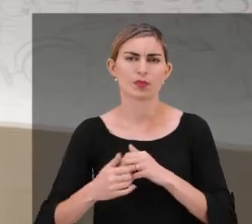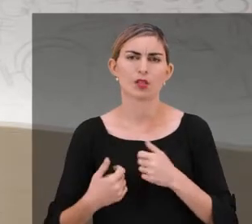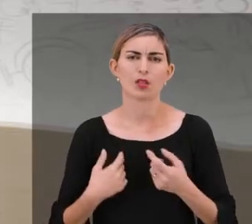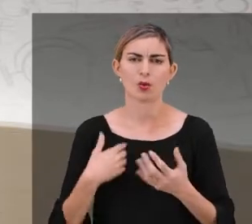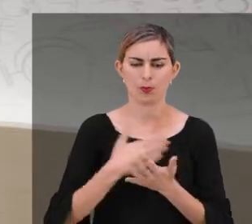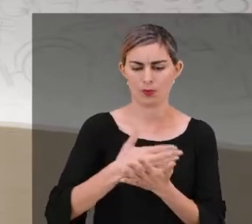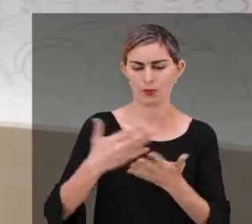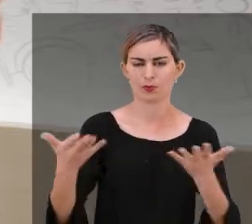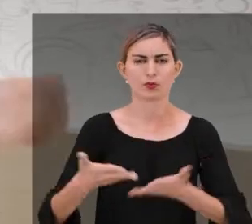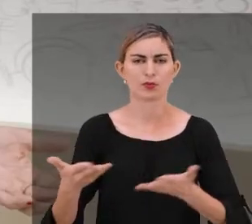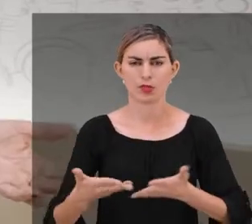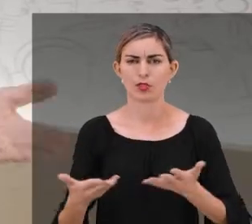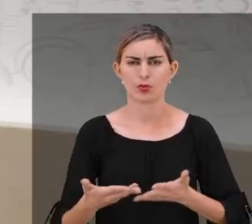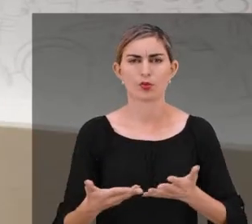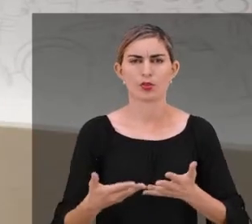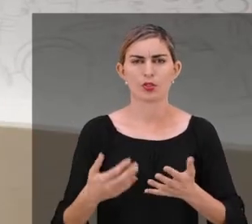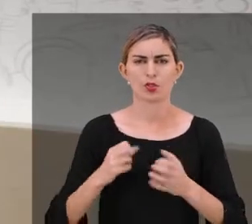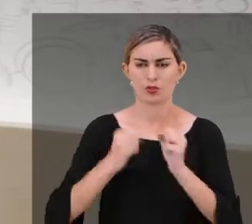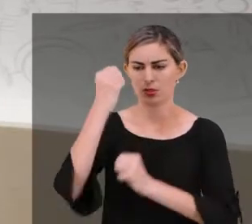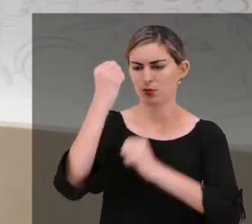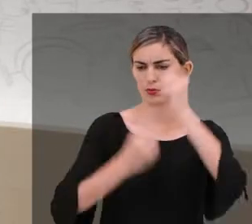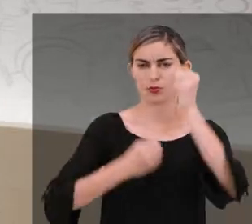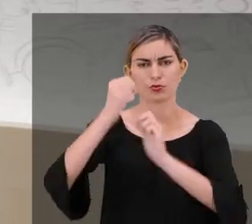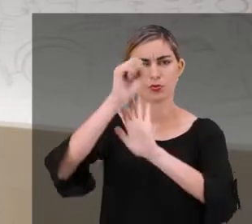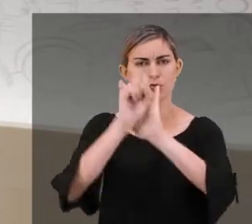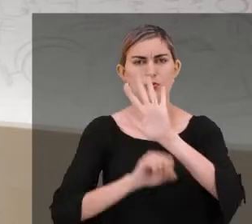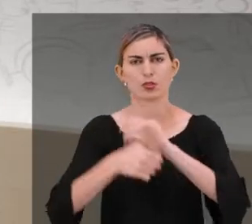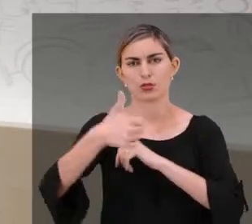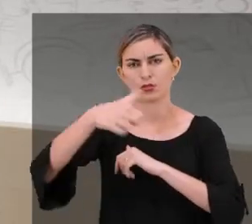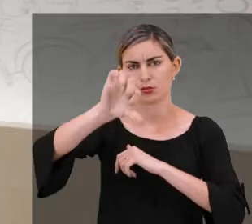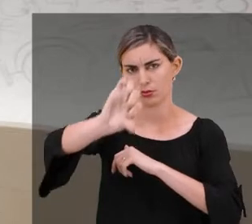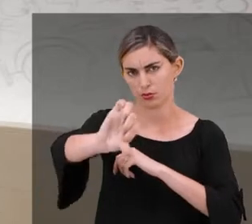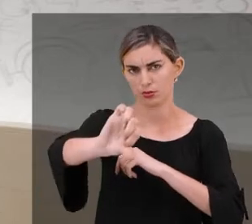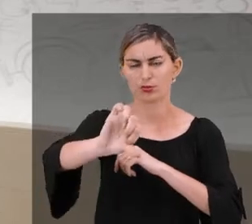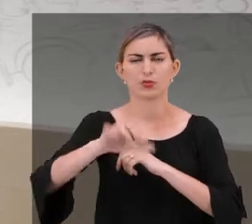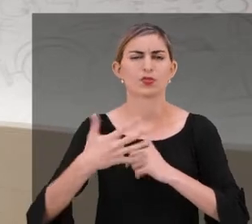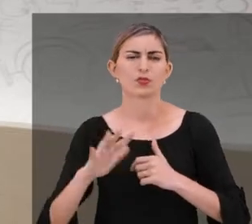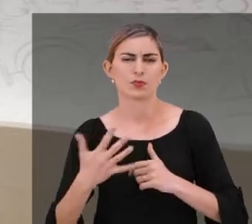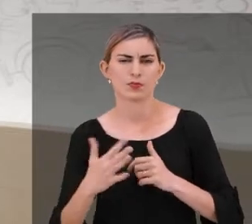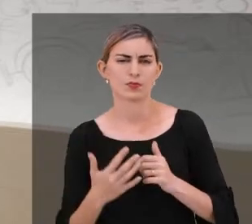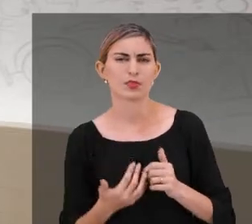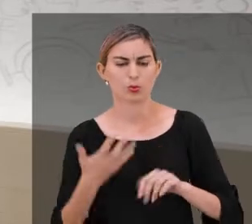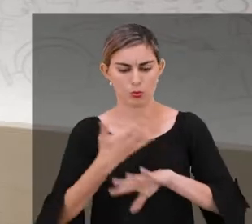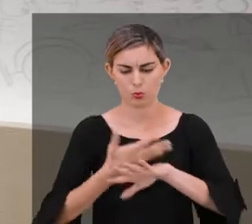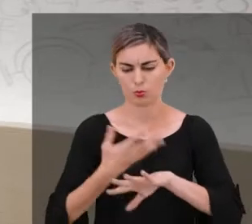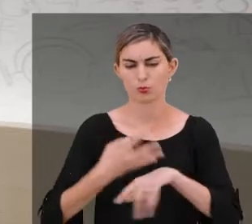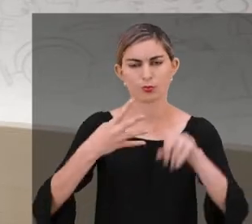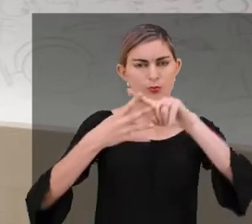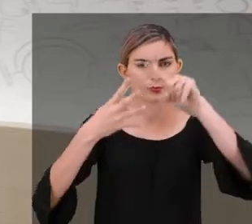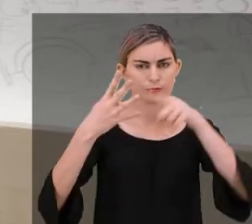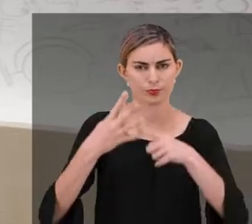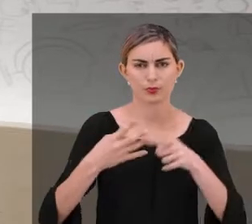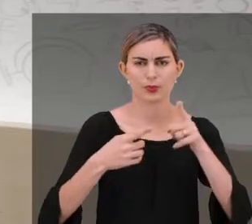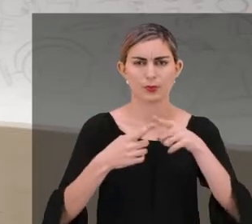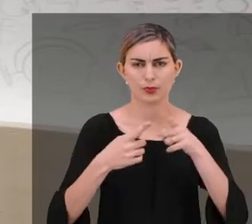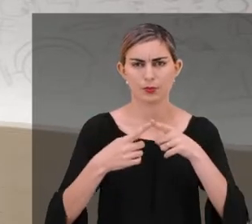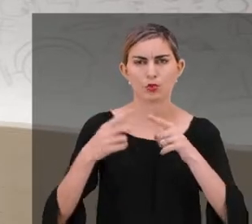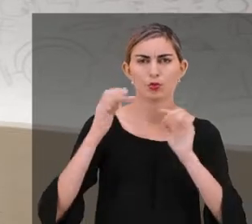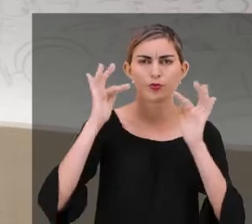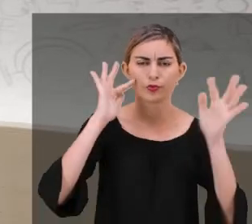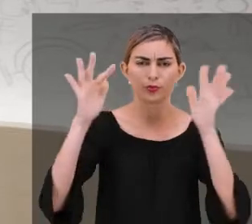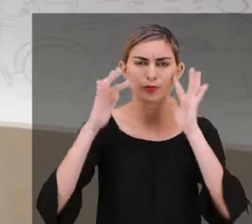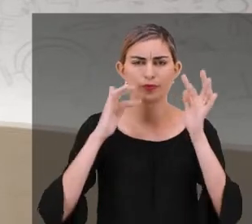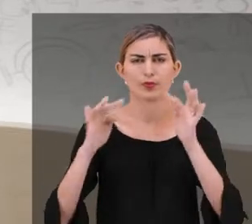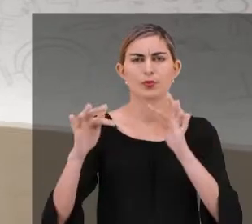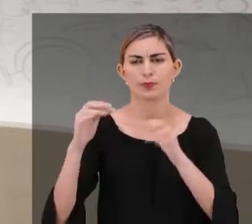dos empregadores, começou agora na Revolução Industrial no século XIX. Estaremos divididos em quatro competências. A primeira, Fundamentos